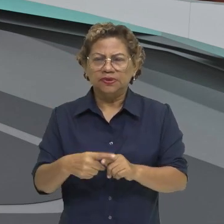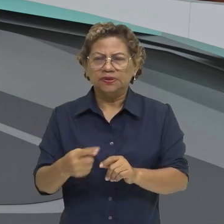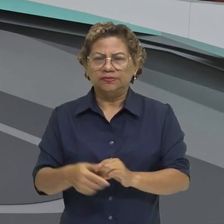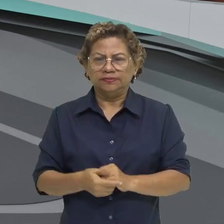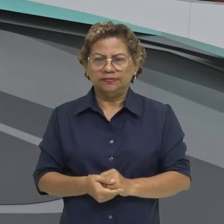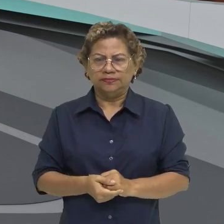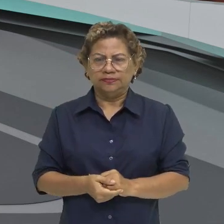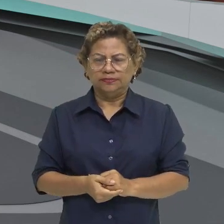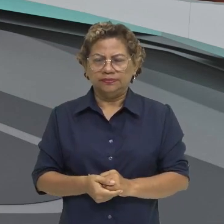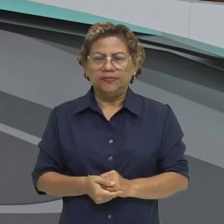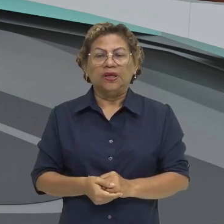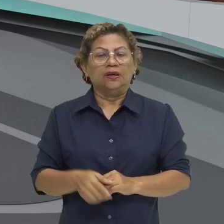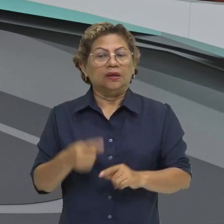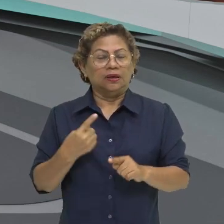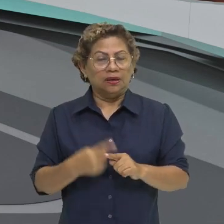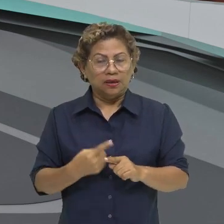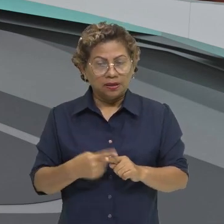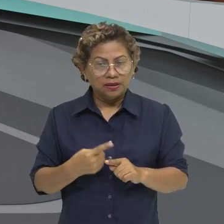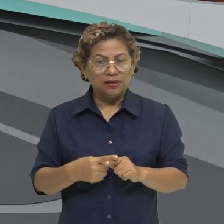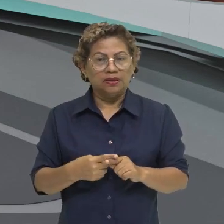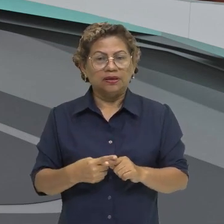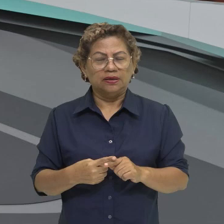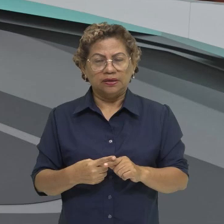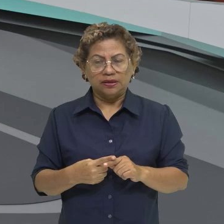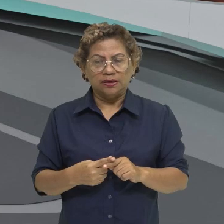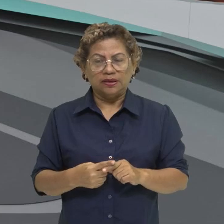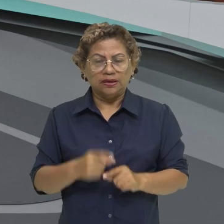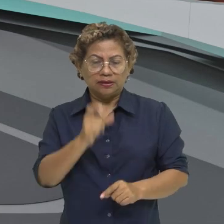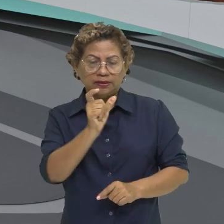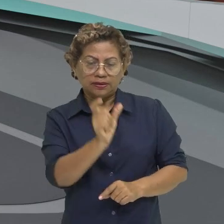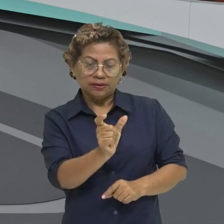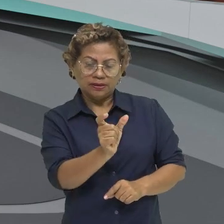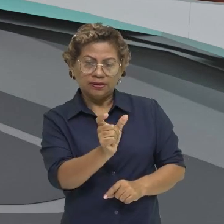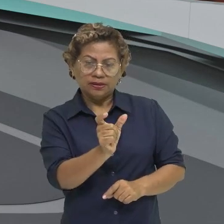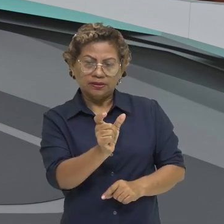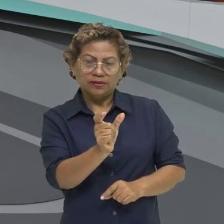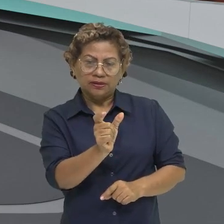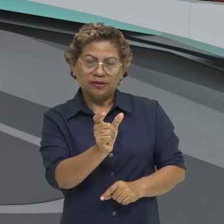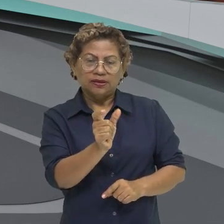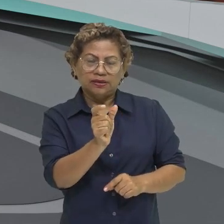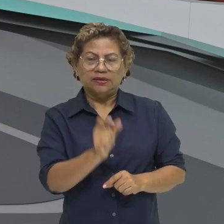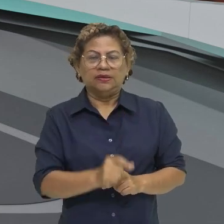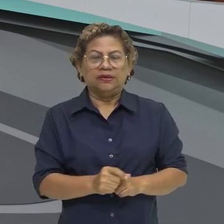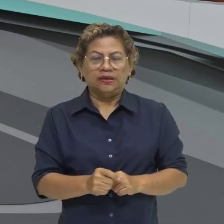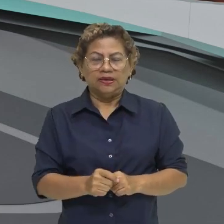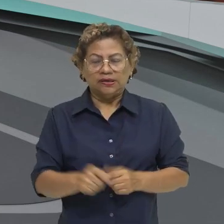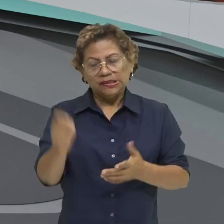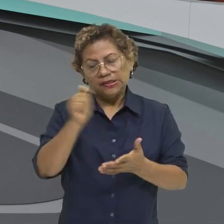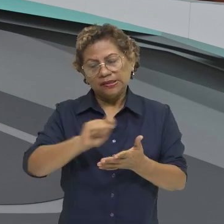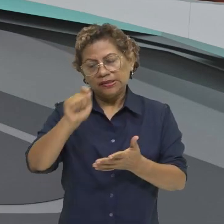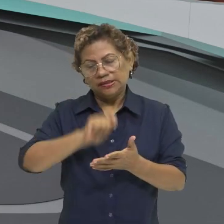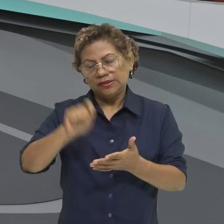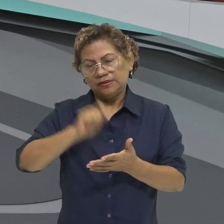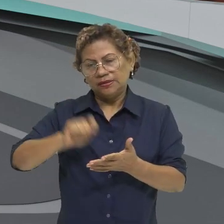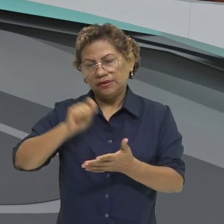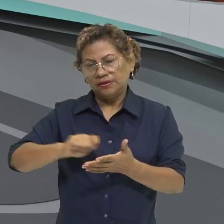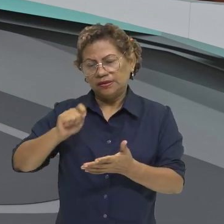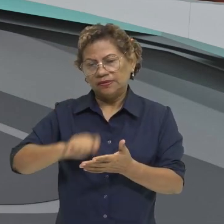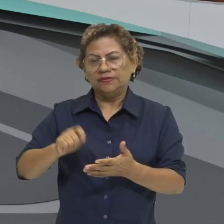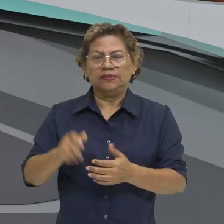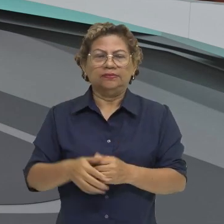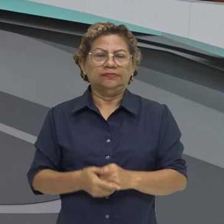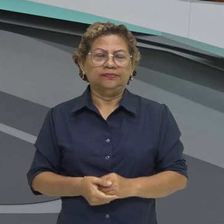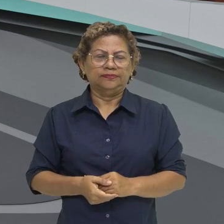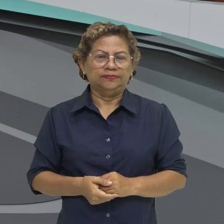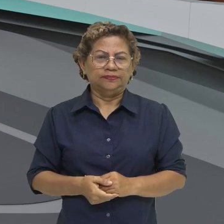tomava-se um fato da realidade e se recriava aquela realidade, então estava imitando pela palavra.